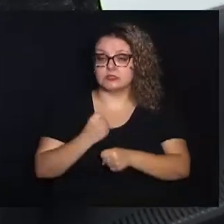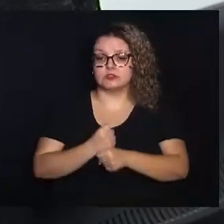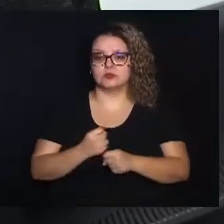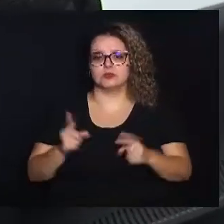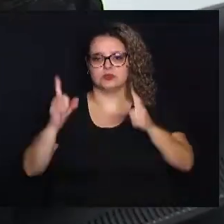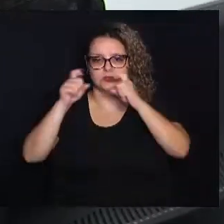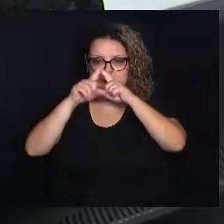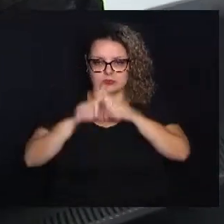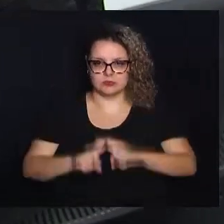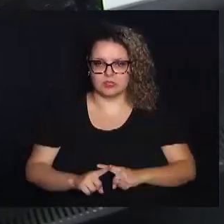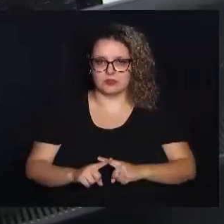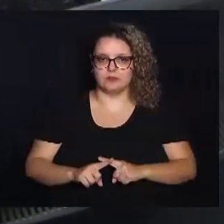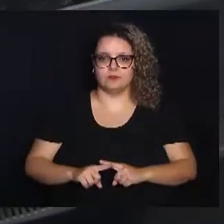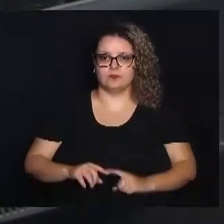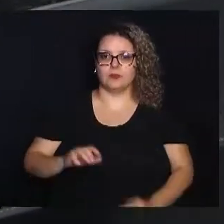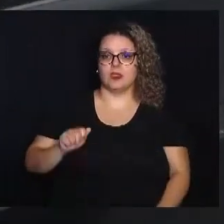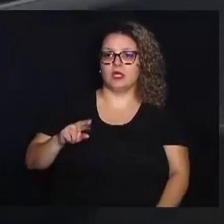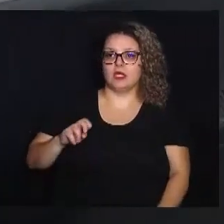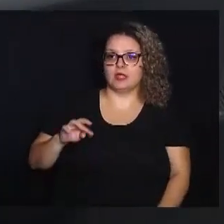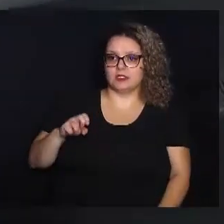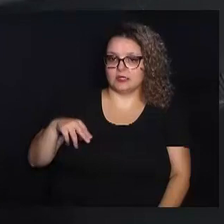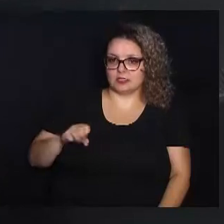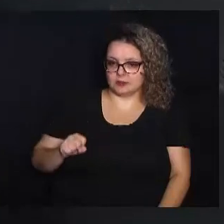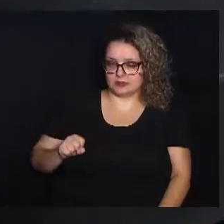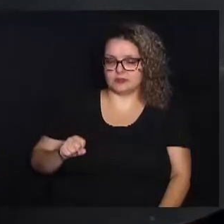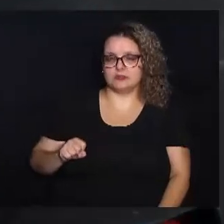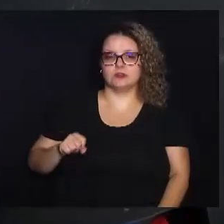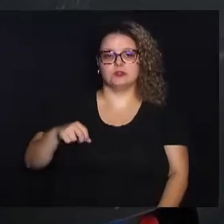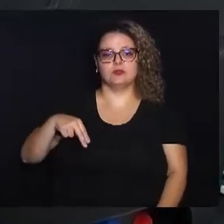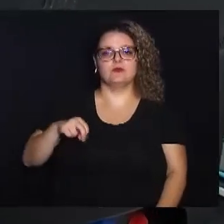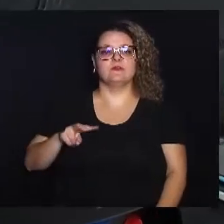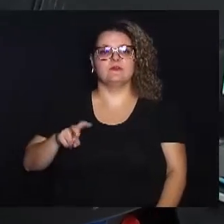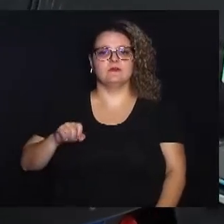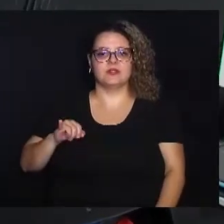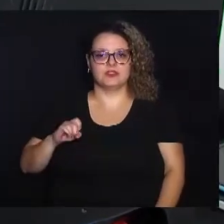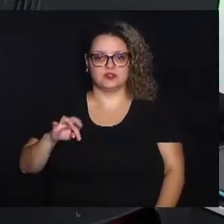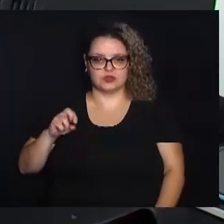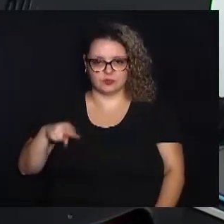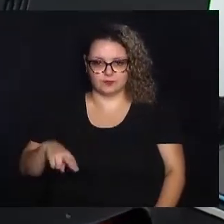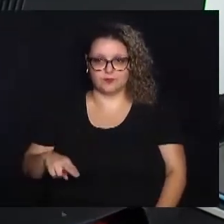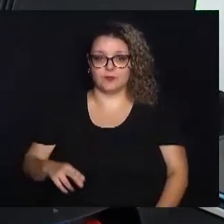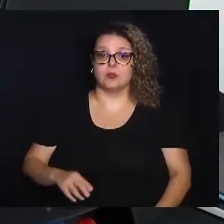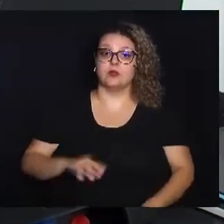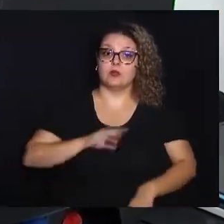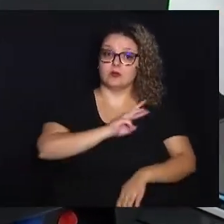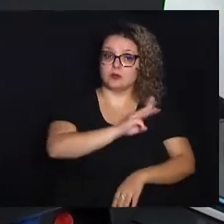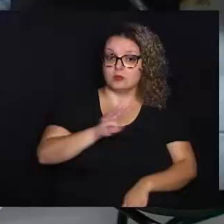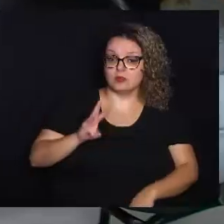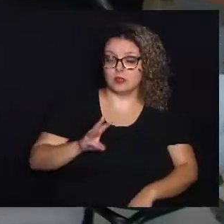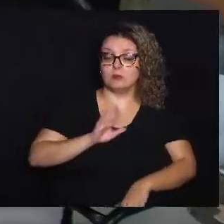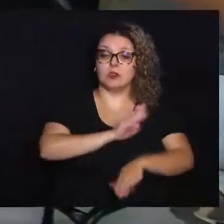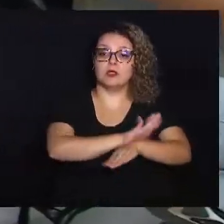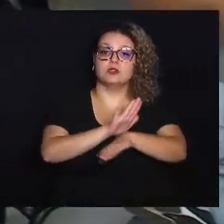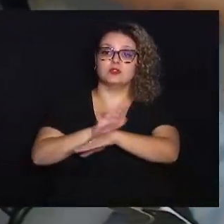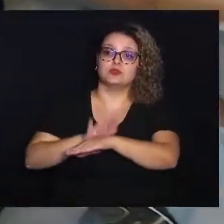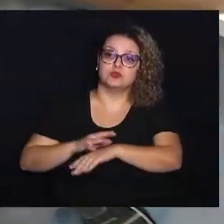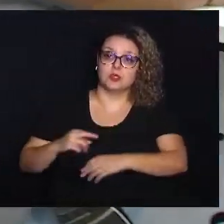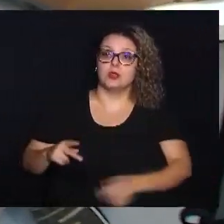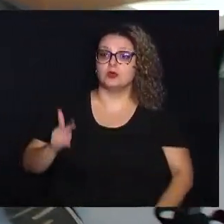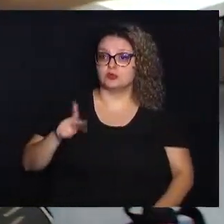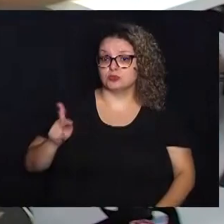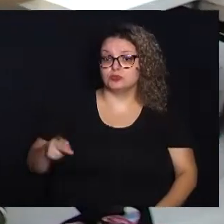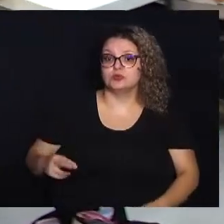esse ano do desafio é a equipe Artemis innovate education que vai criar um site para auxiliar os professores da rede